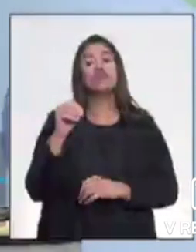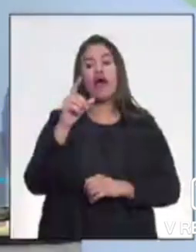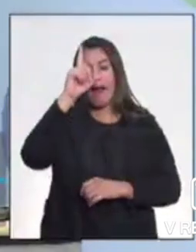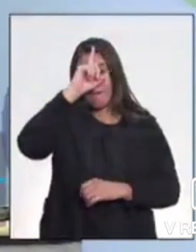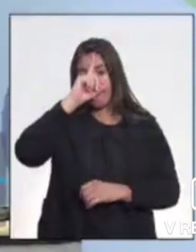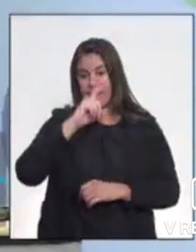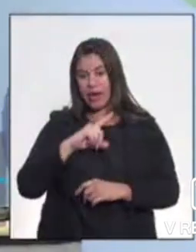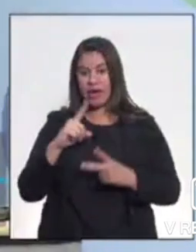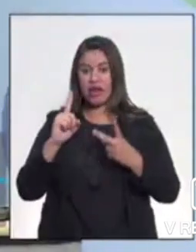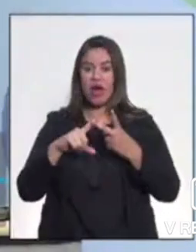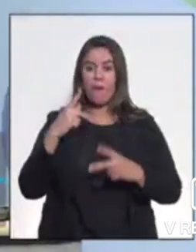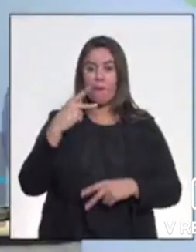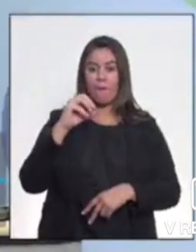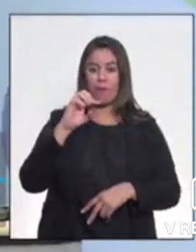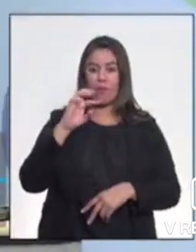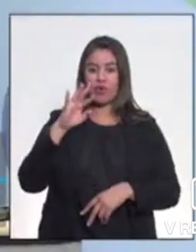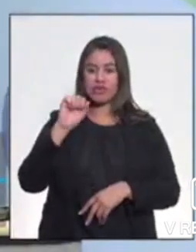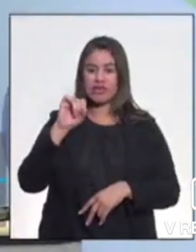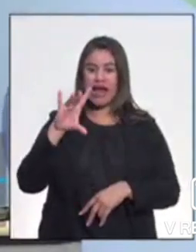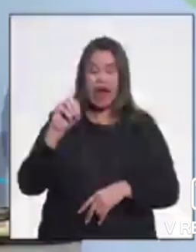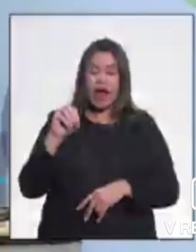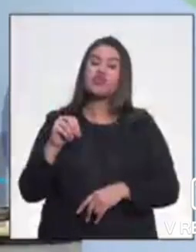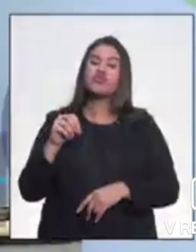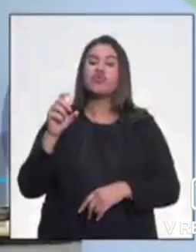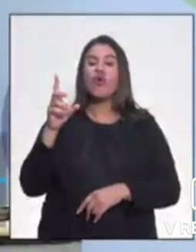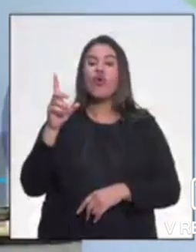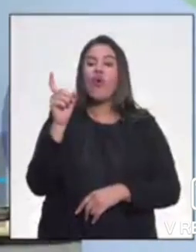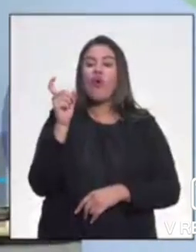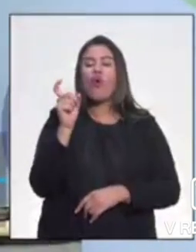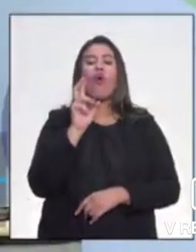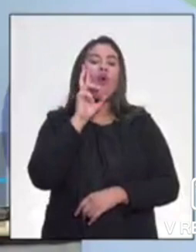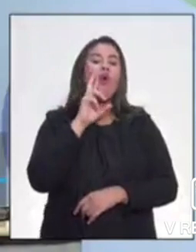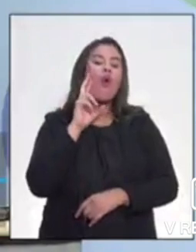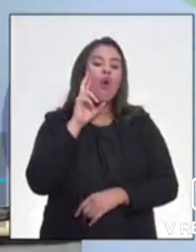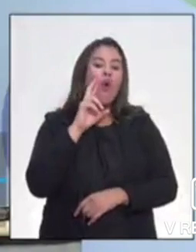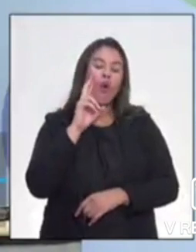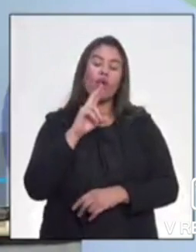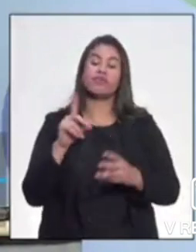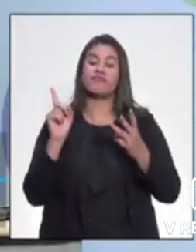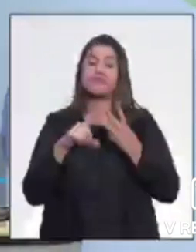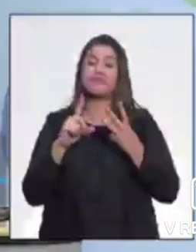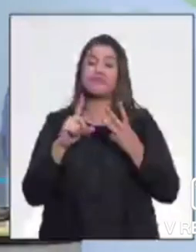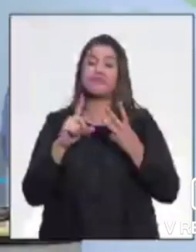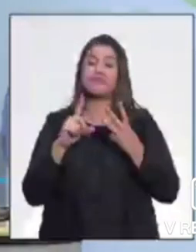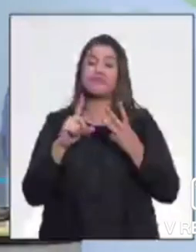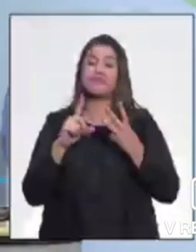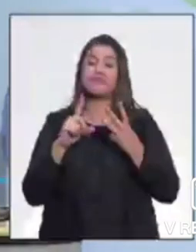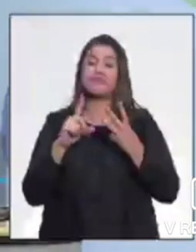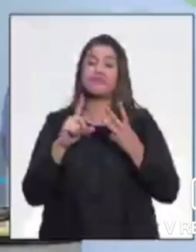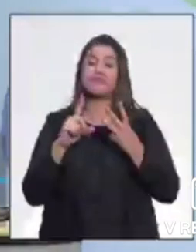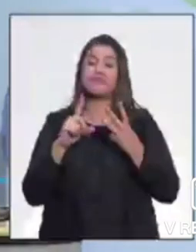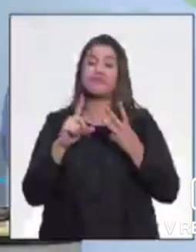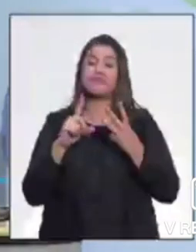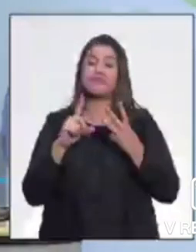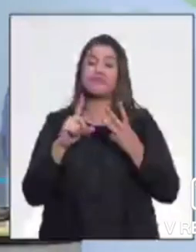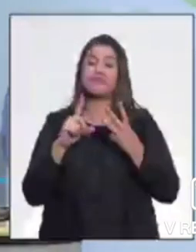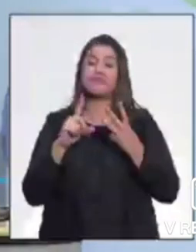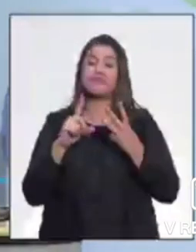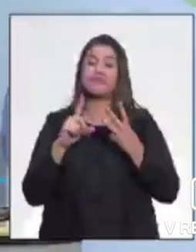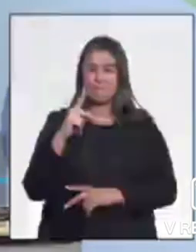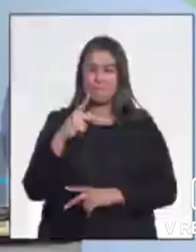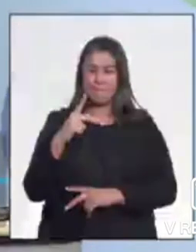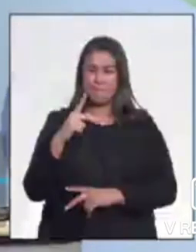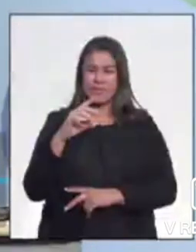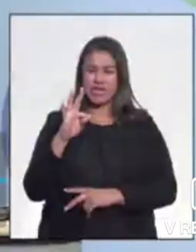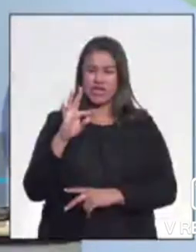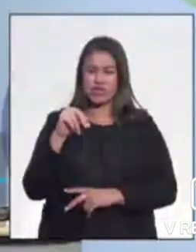potássio, tem aquela cor rosada. Se você pega um bonito também de ver, é o criptônio. Sabe aquelas lâmpadas incandescentes? Aí